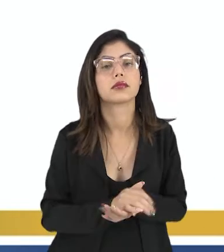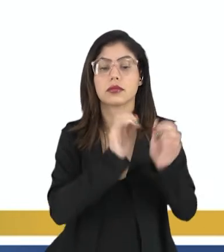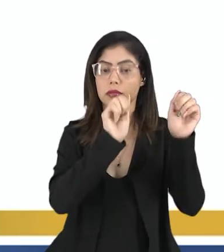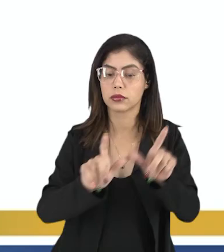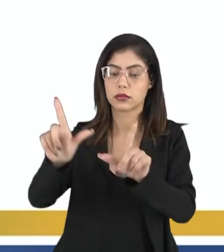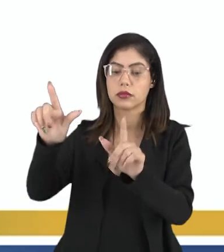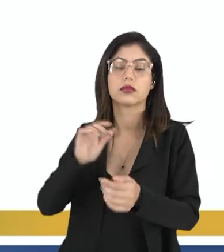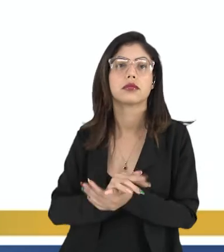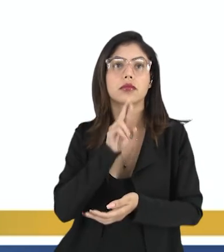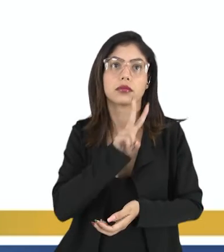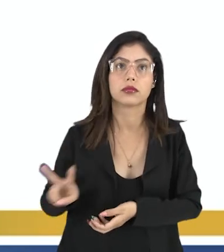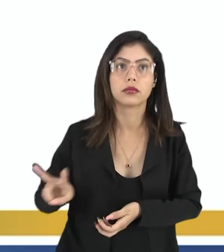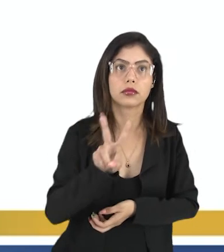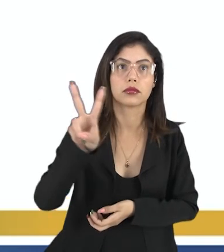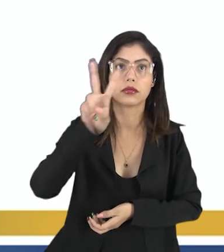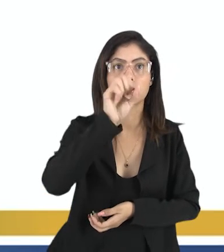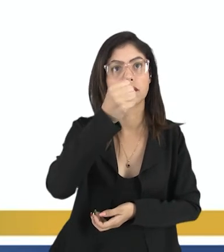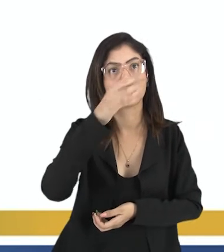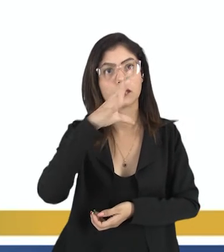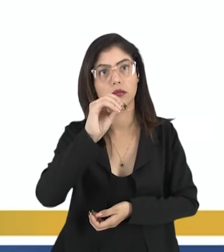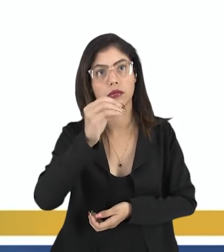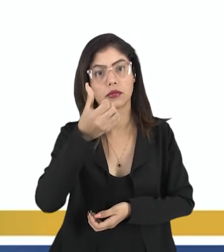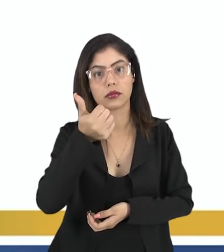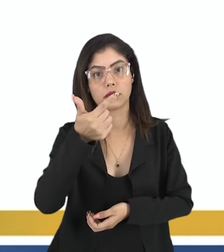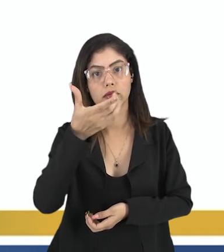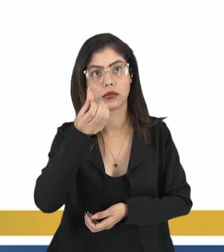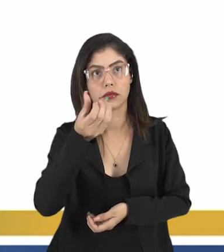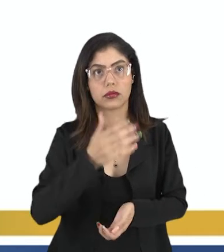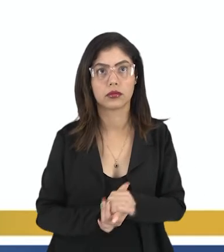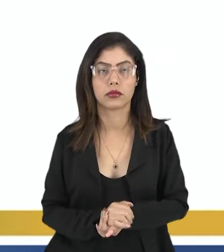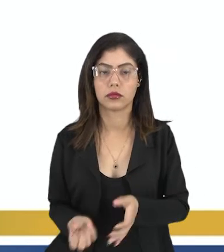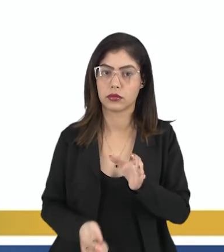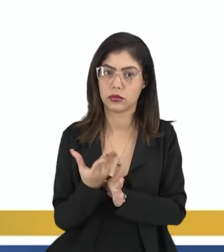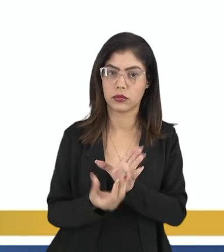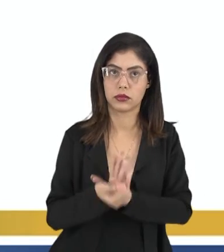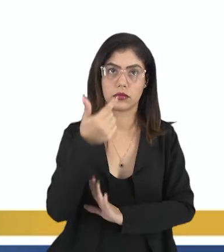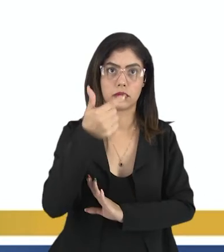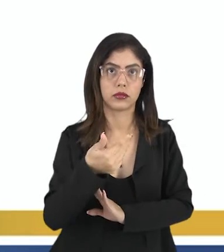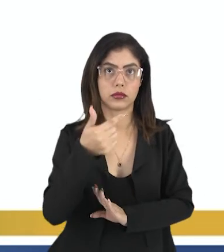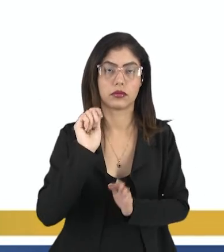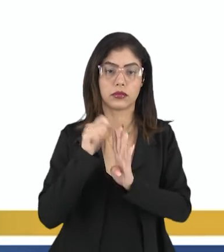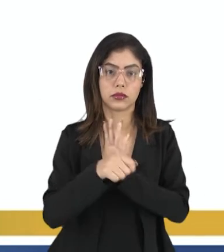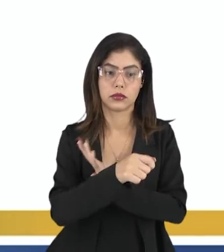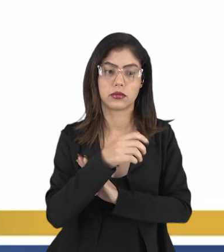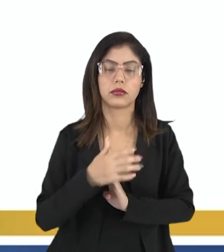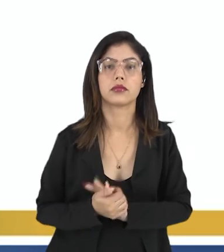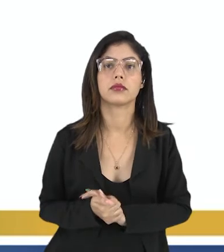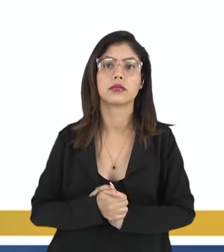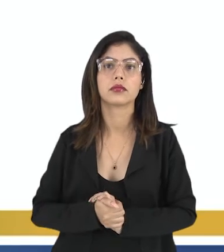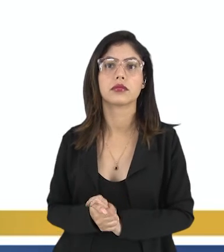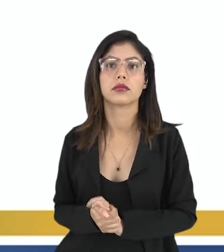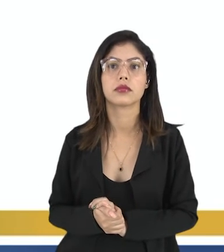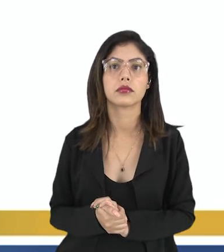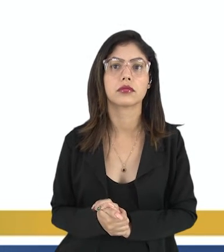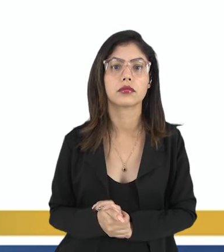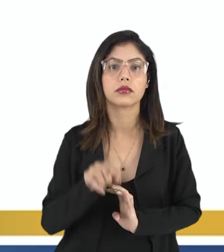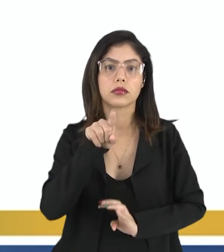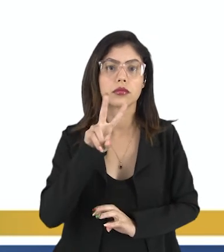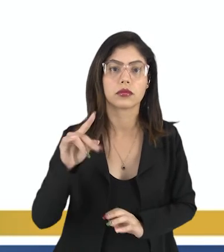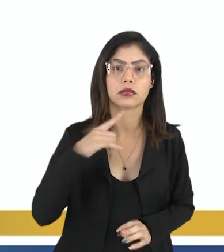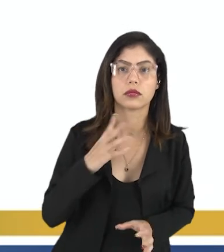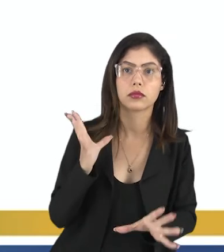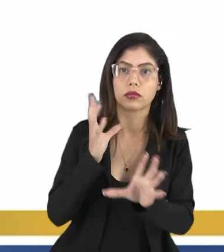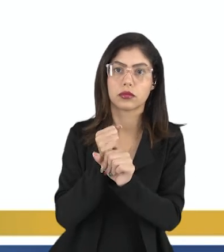telinha que o valor é de R$ 816 produzido no segundo mês. Então, esse é o juro. E aí eu